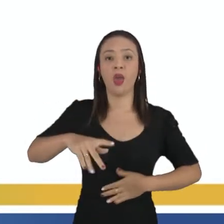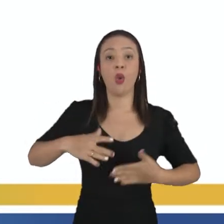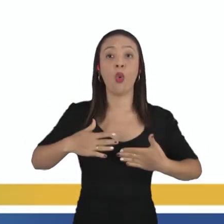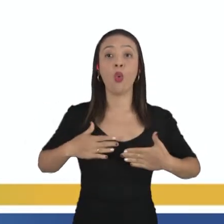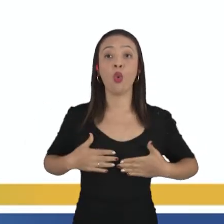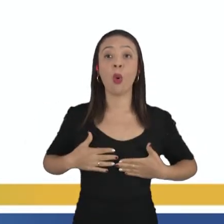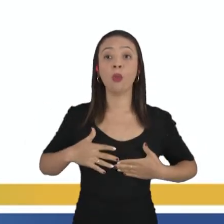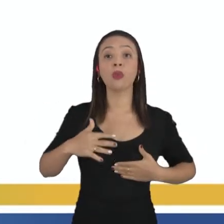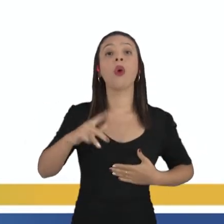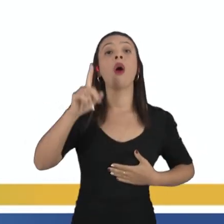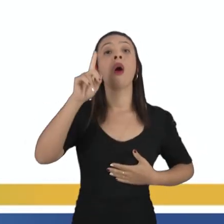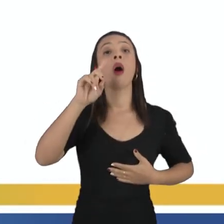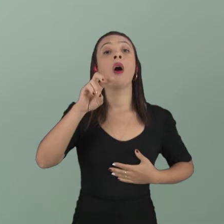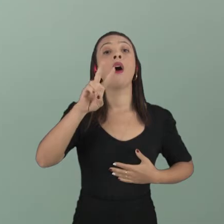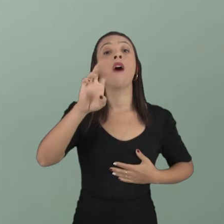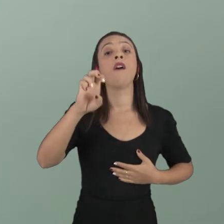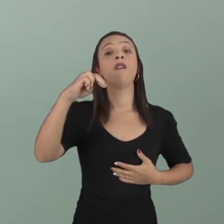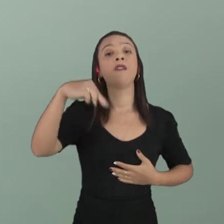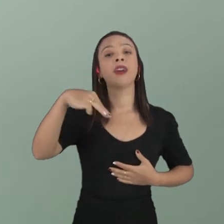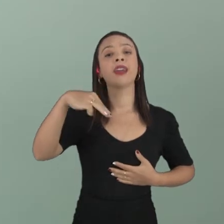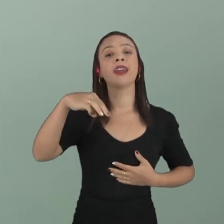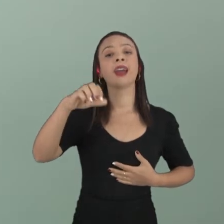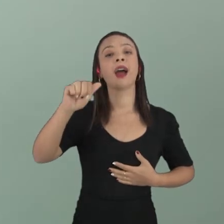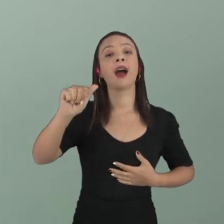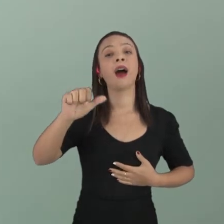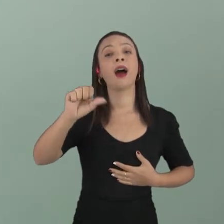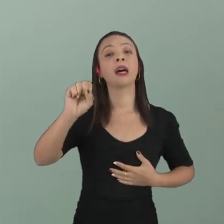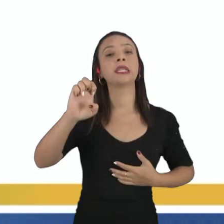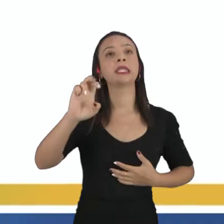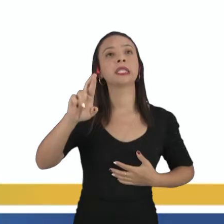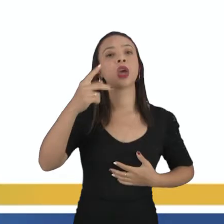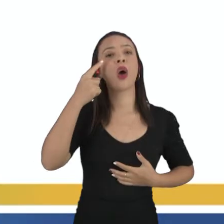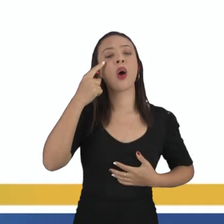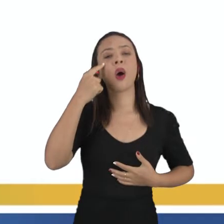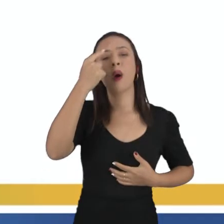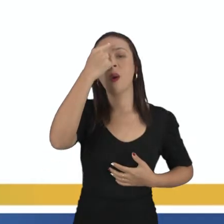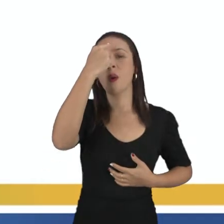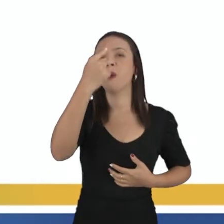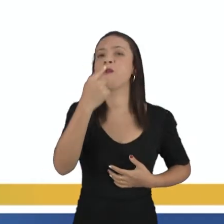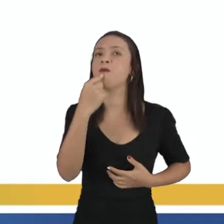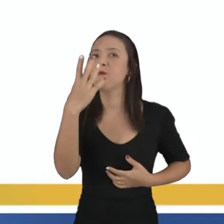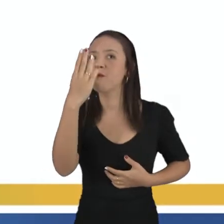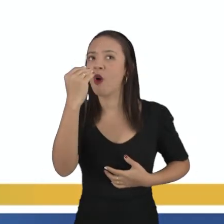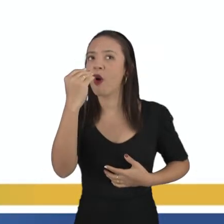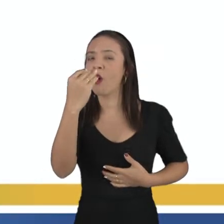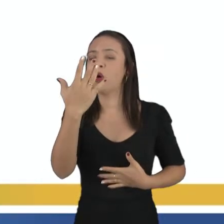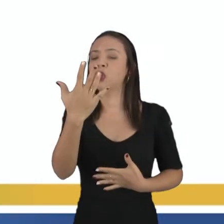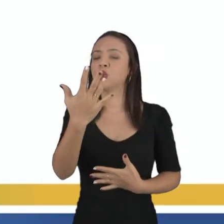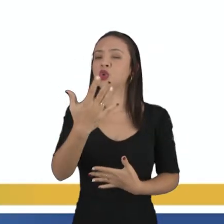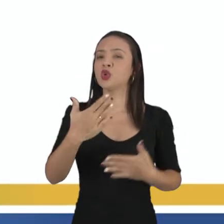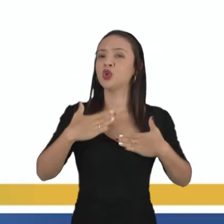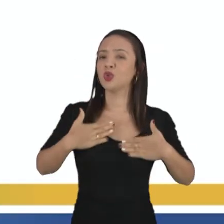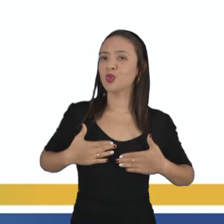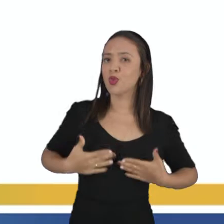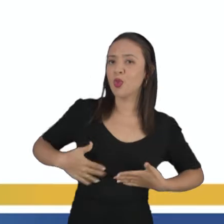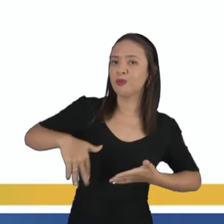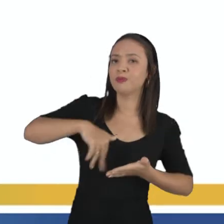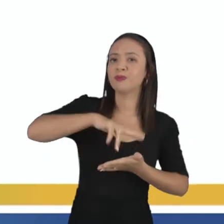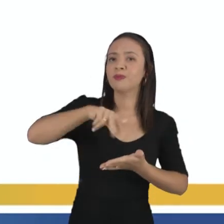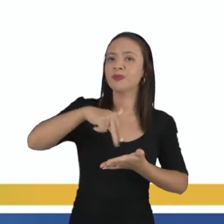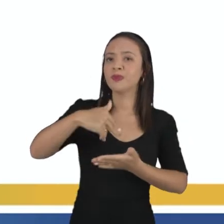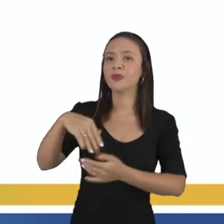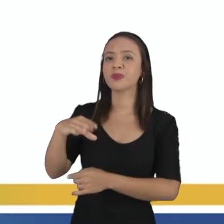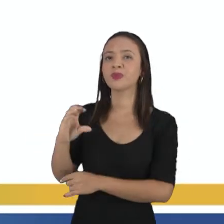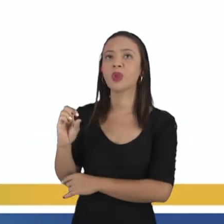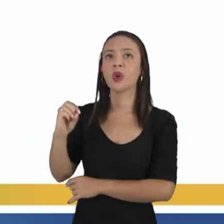vem a ser. Gente, aí vocês acompanham a fotografia de um desses corpos, né, dançantes, de dança contemporânea. A